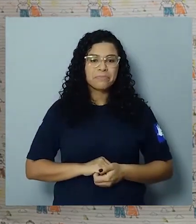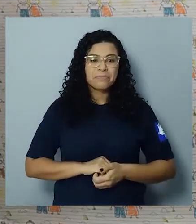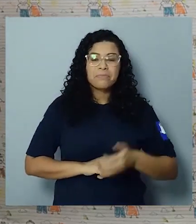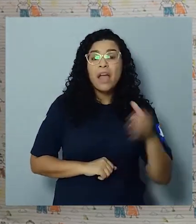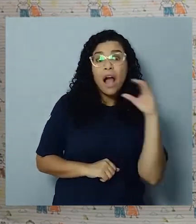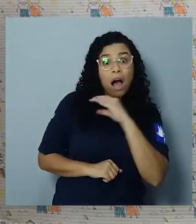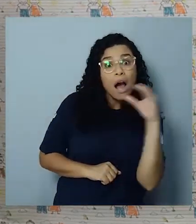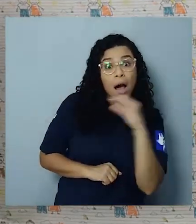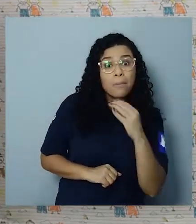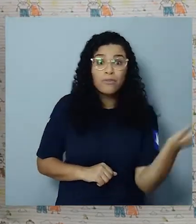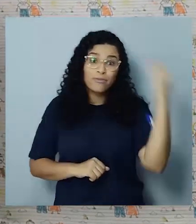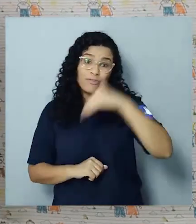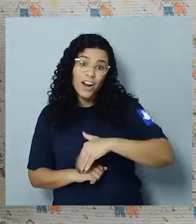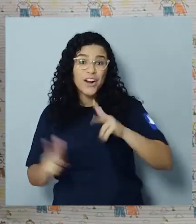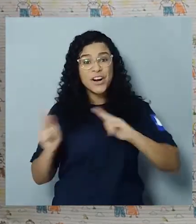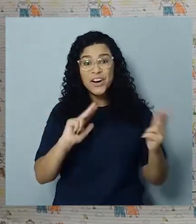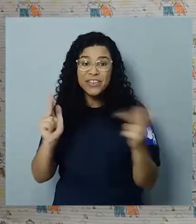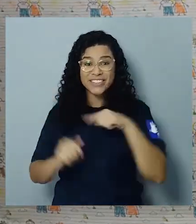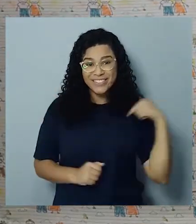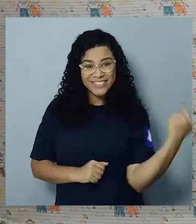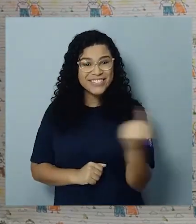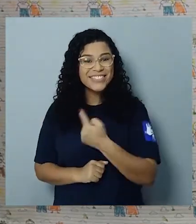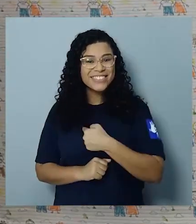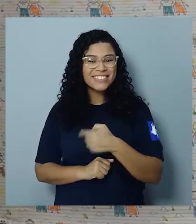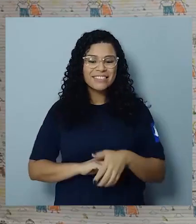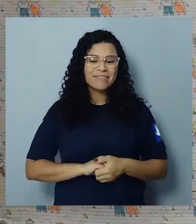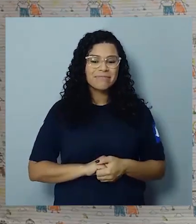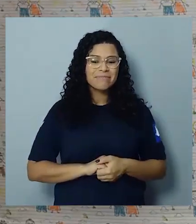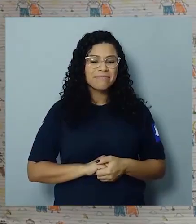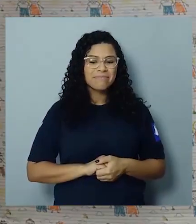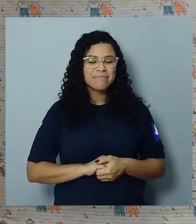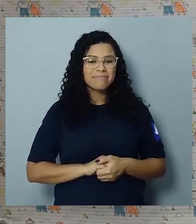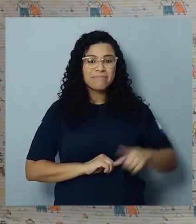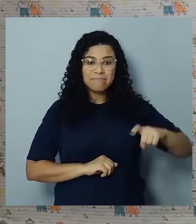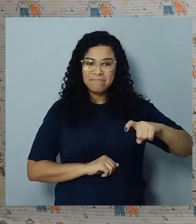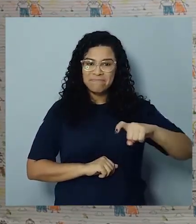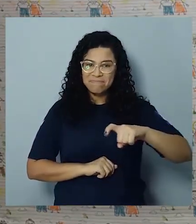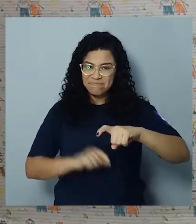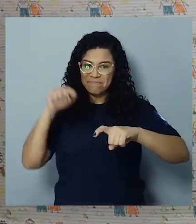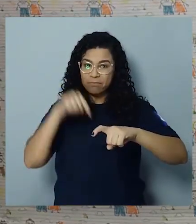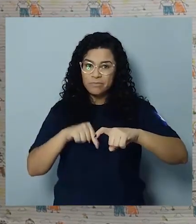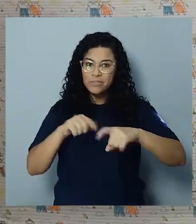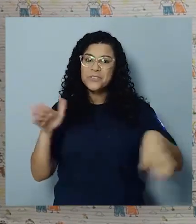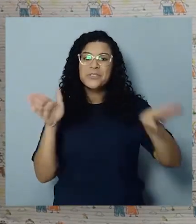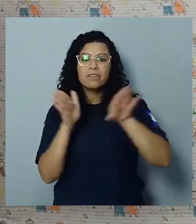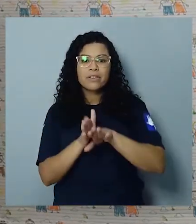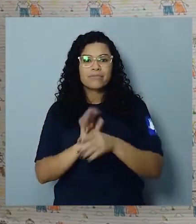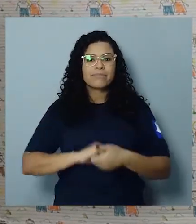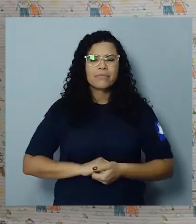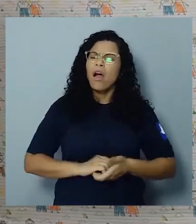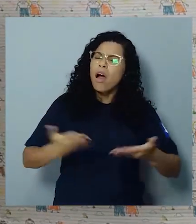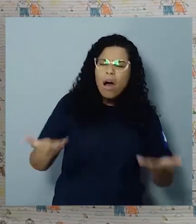desculpa mas é urgente pode vir falar com a gente então o tempo